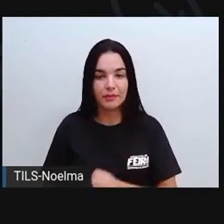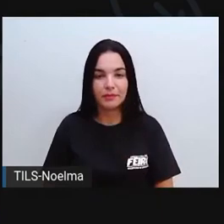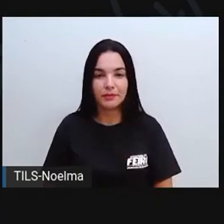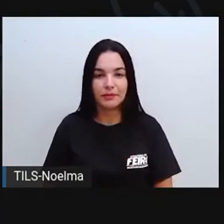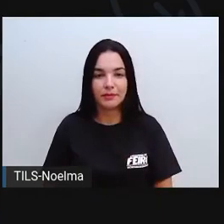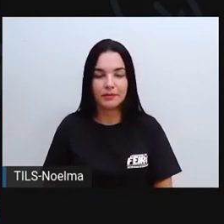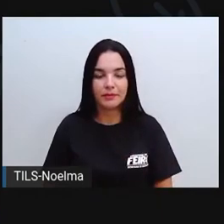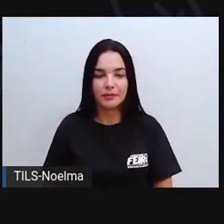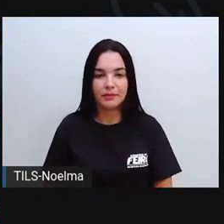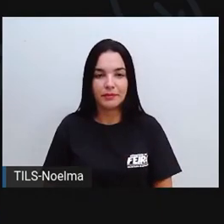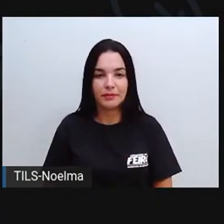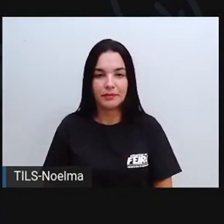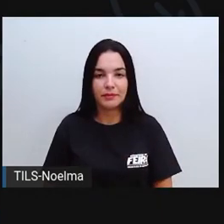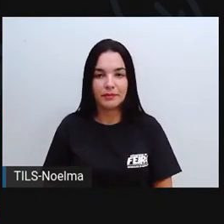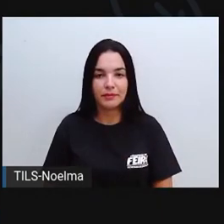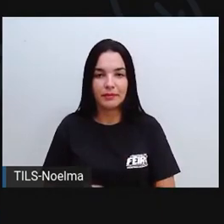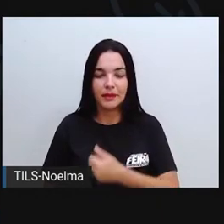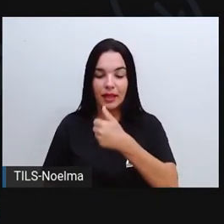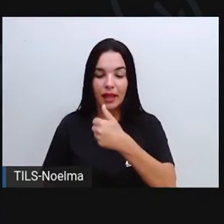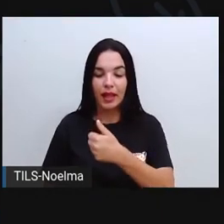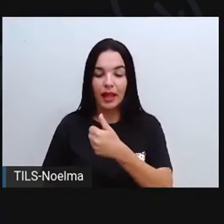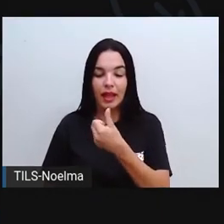15,